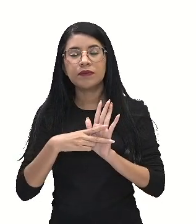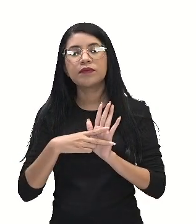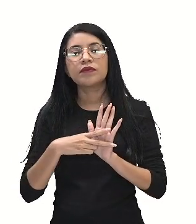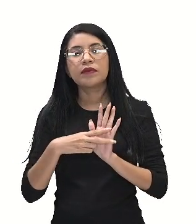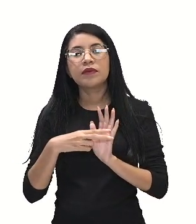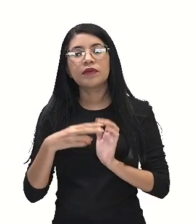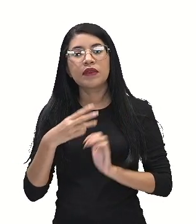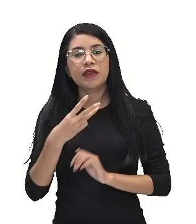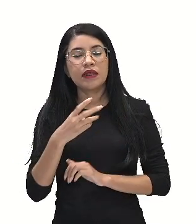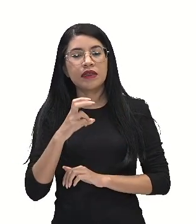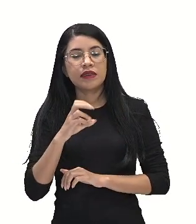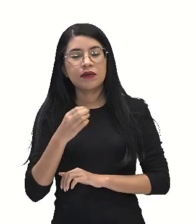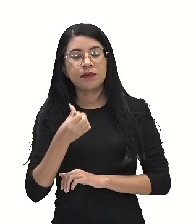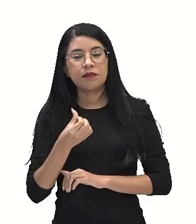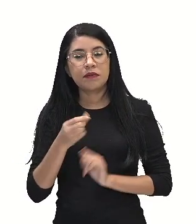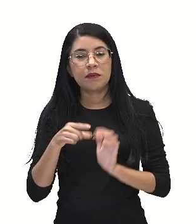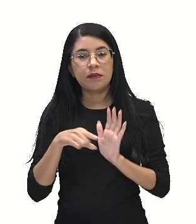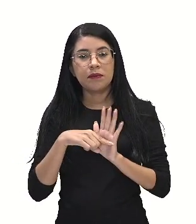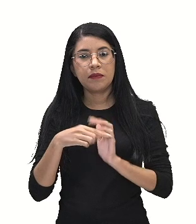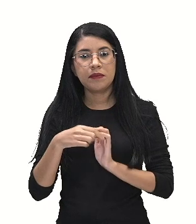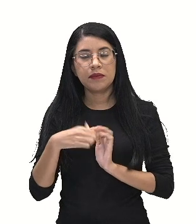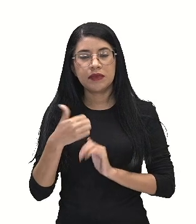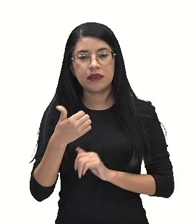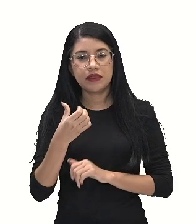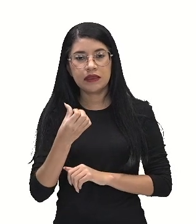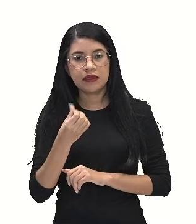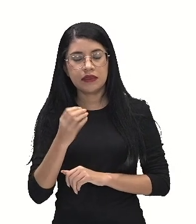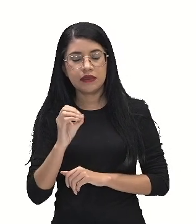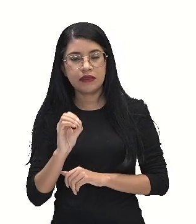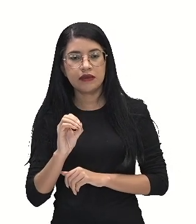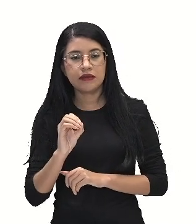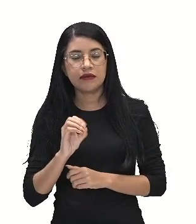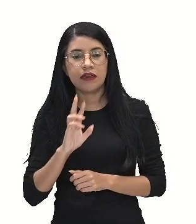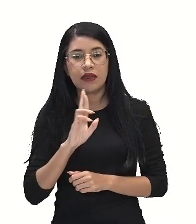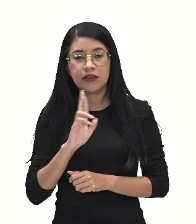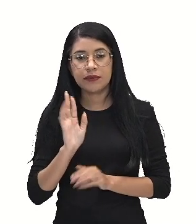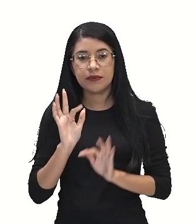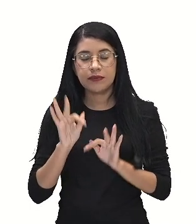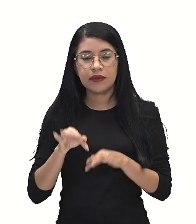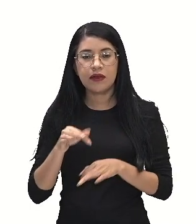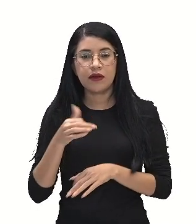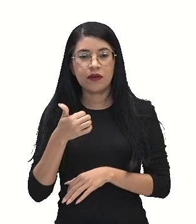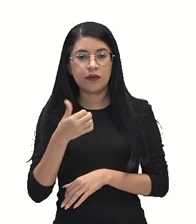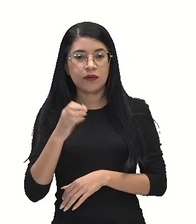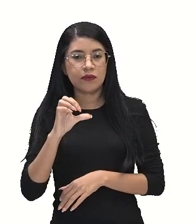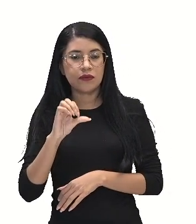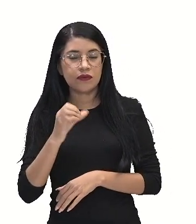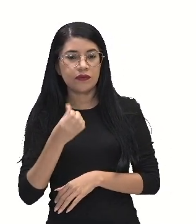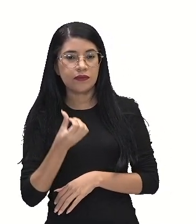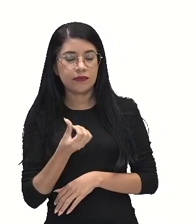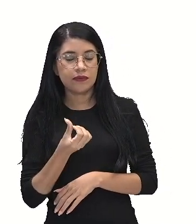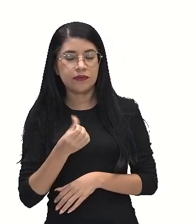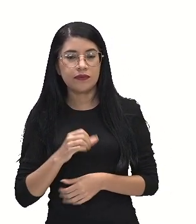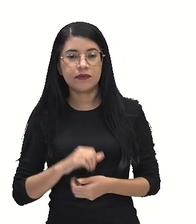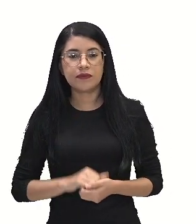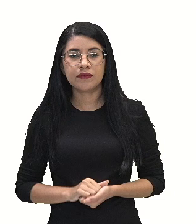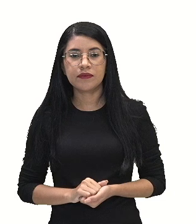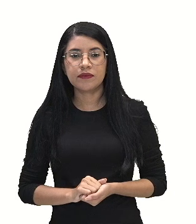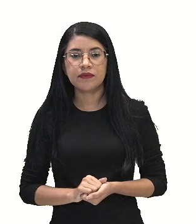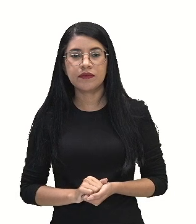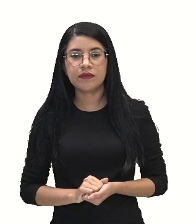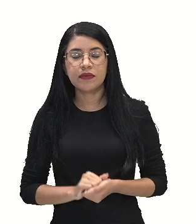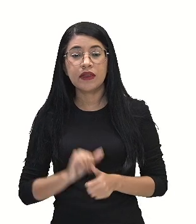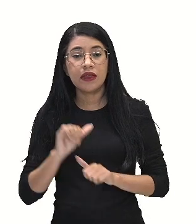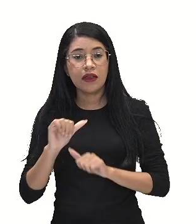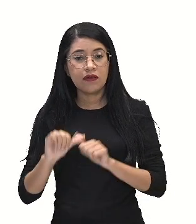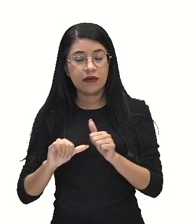a 356 menos 160, que vai dar 196. Vou transformar